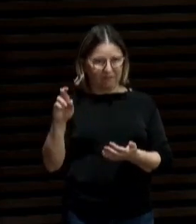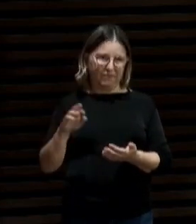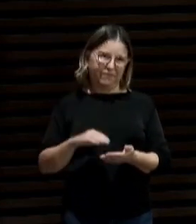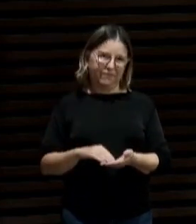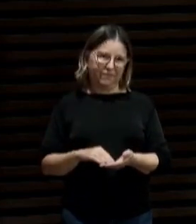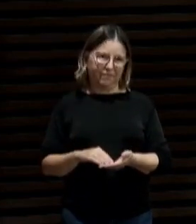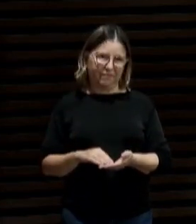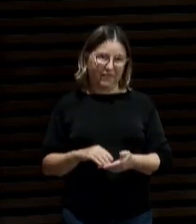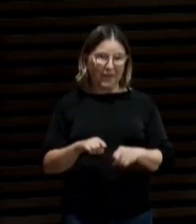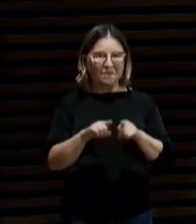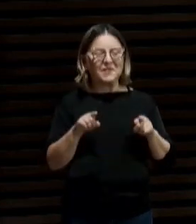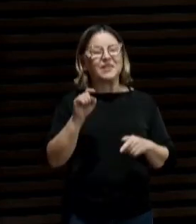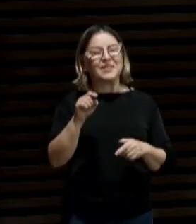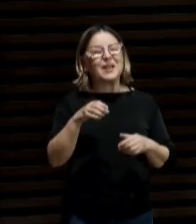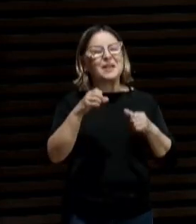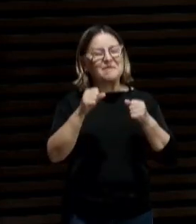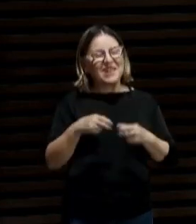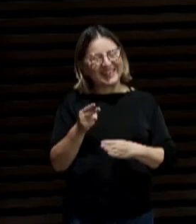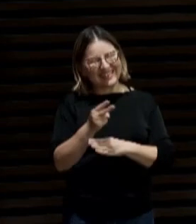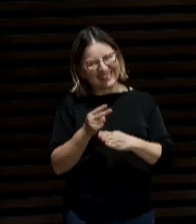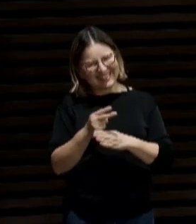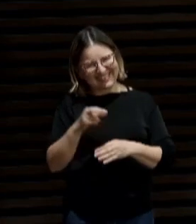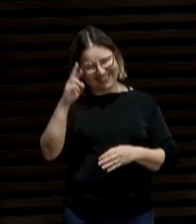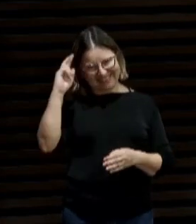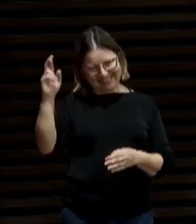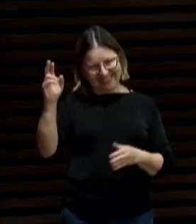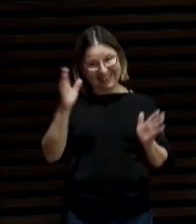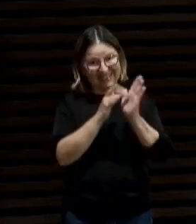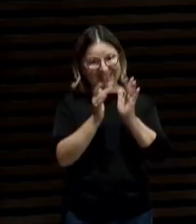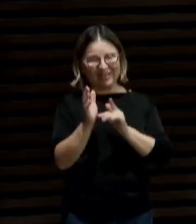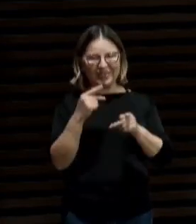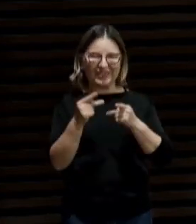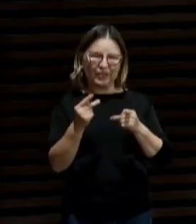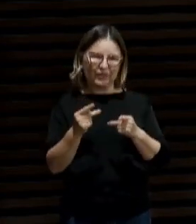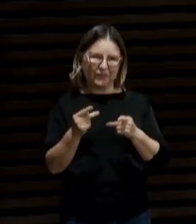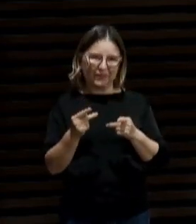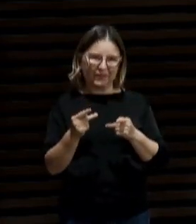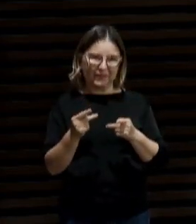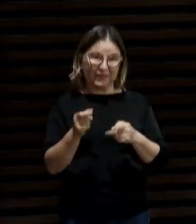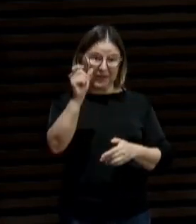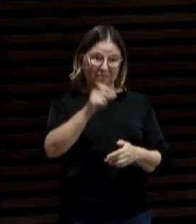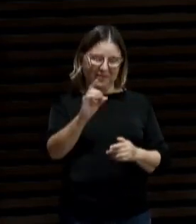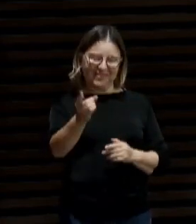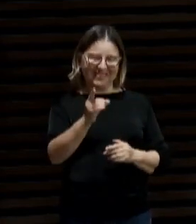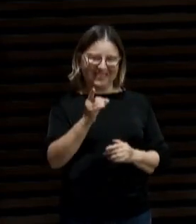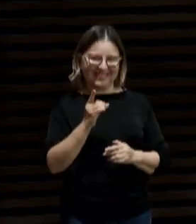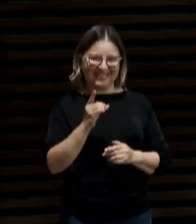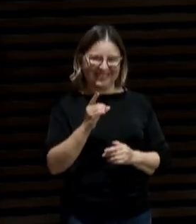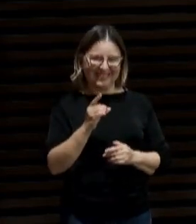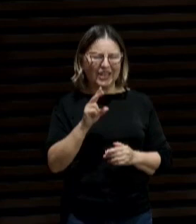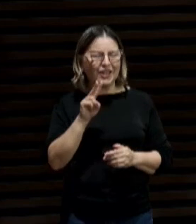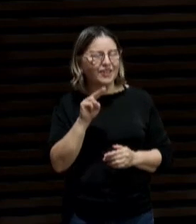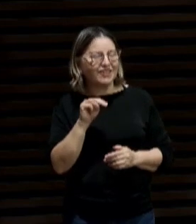Só que você pode buscar o Senhor enquanto há tempo. Jesus diz assim, aquele que vem a mim, de